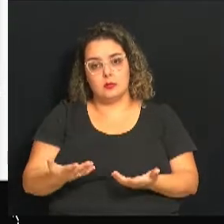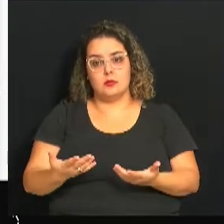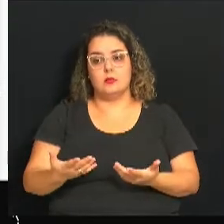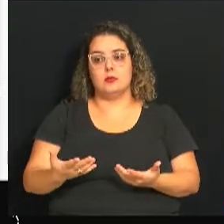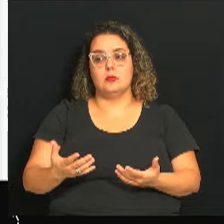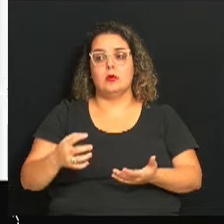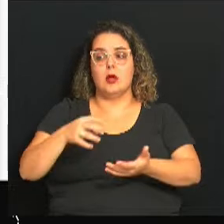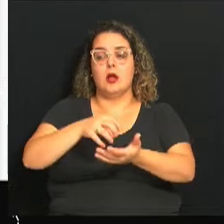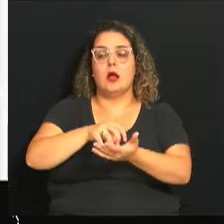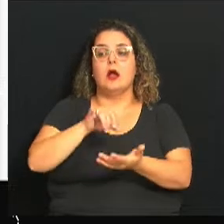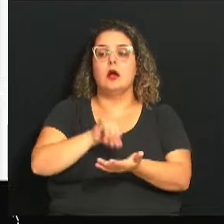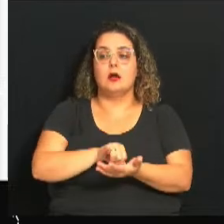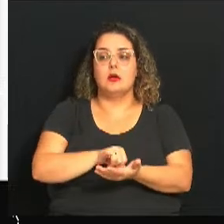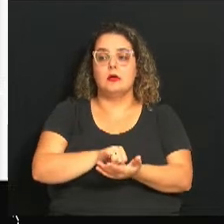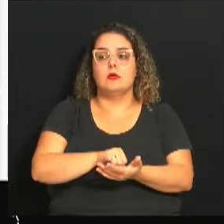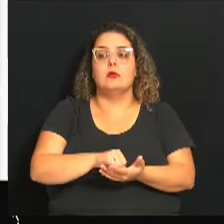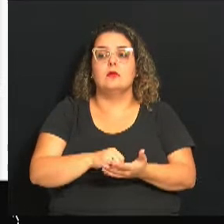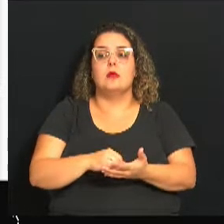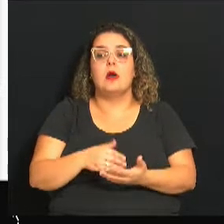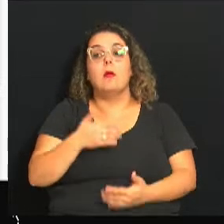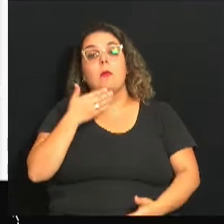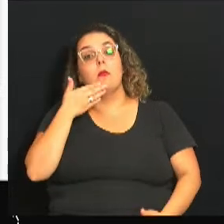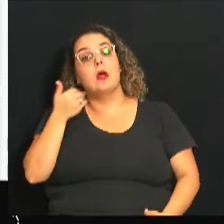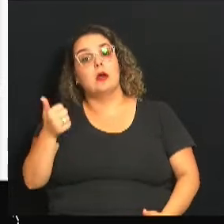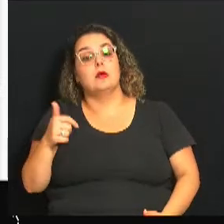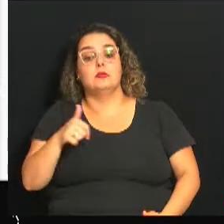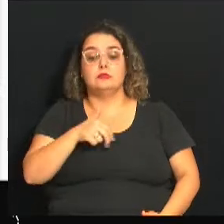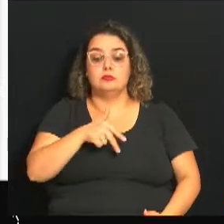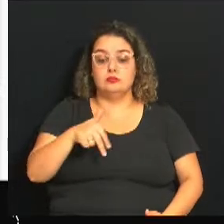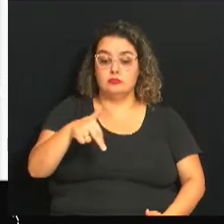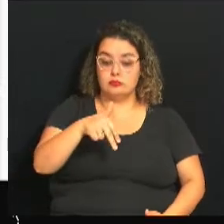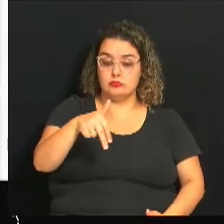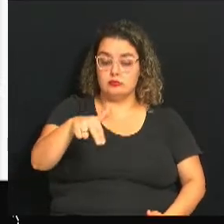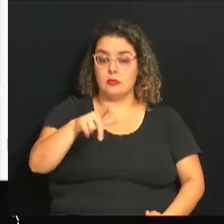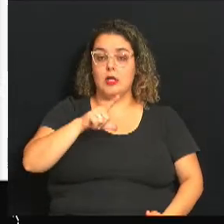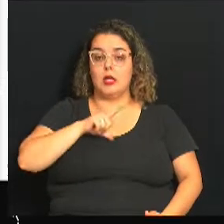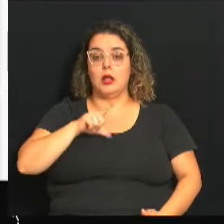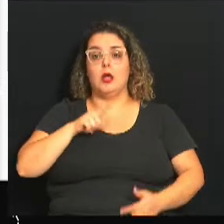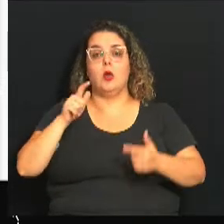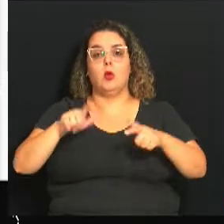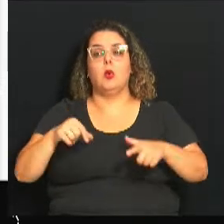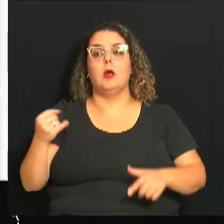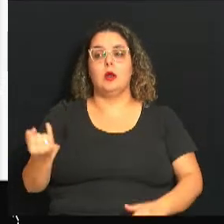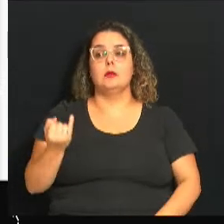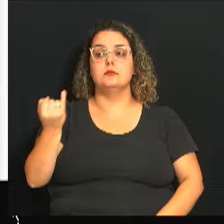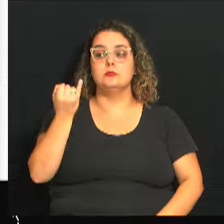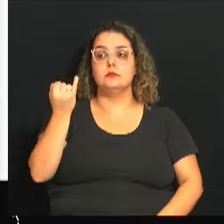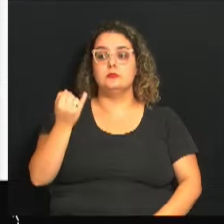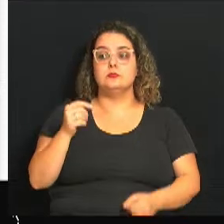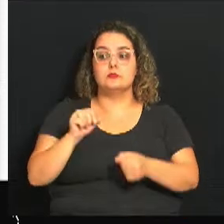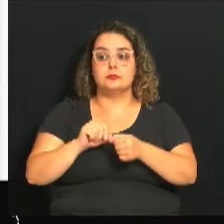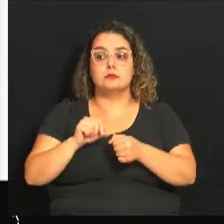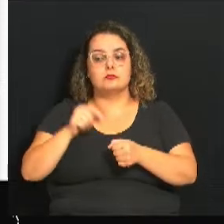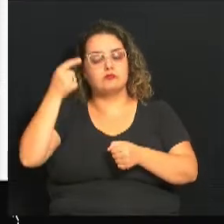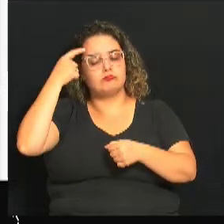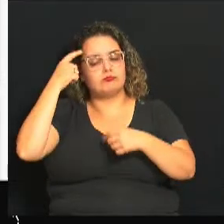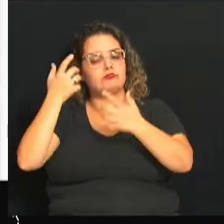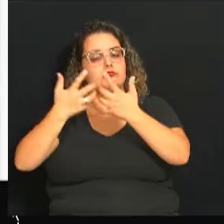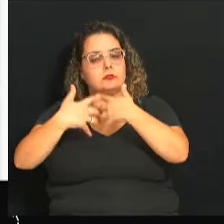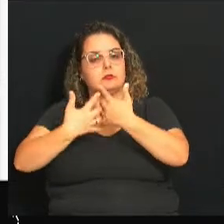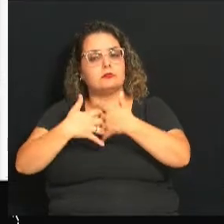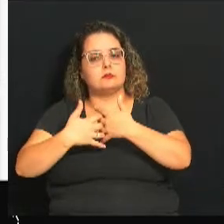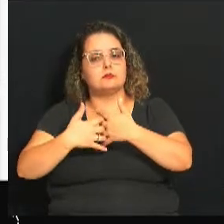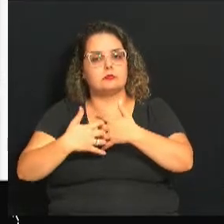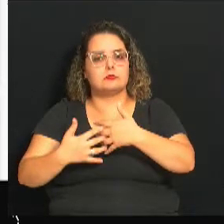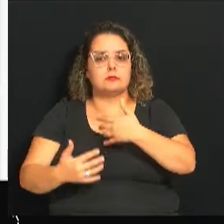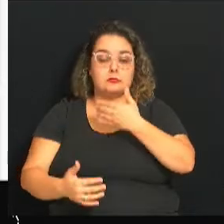mais agradável ao caminhar e ter uma ambiência importante, faz com que a gente pense nas melhorias